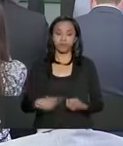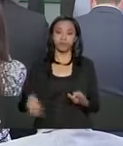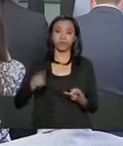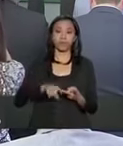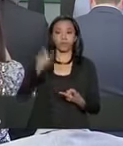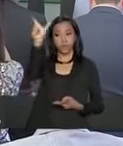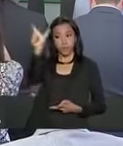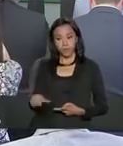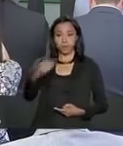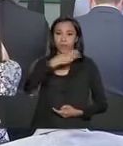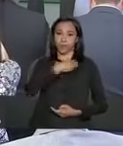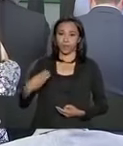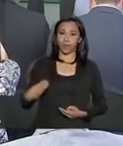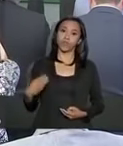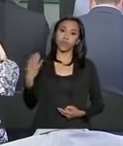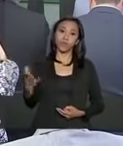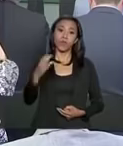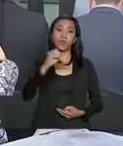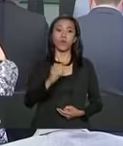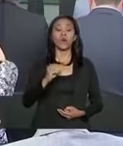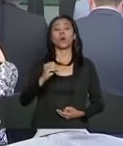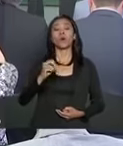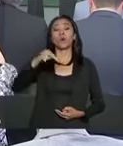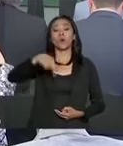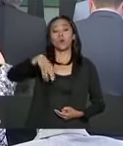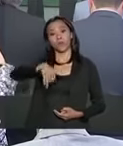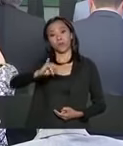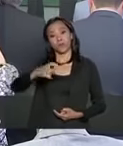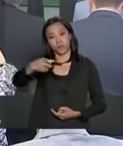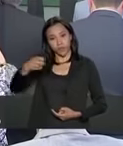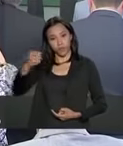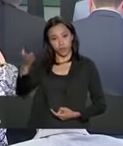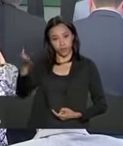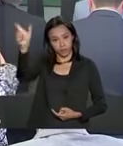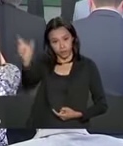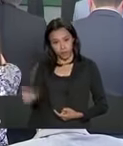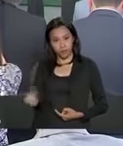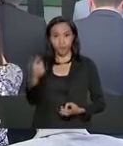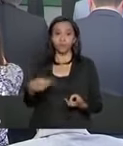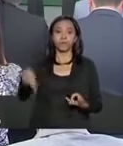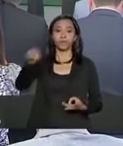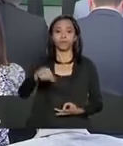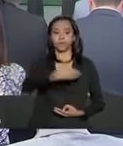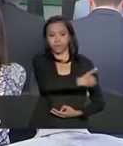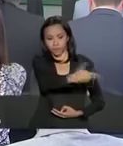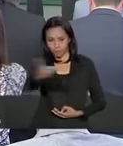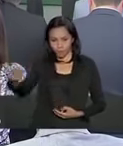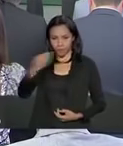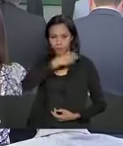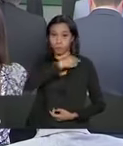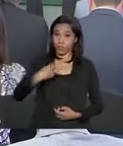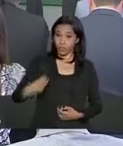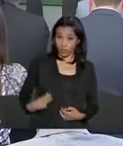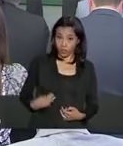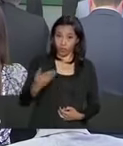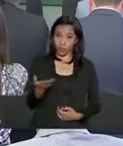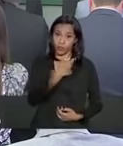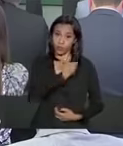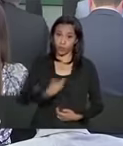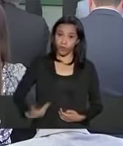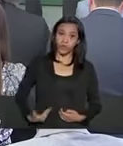Onyx Lorenzoni, chefe da Casa Civil, ministros de Estado,